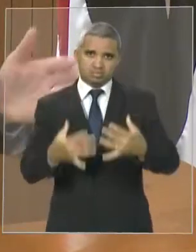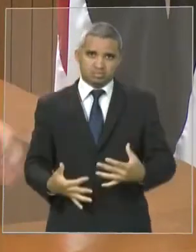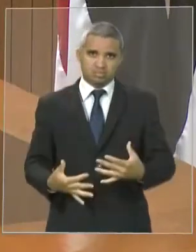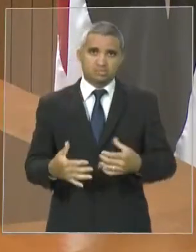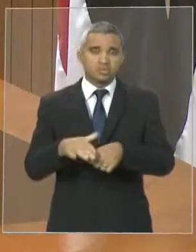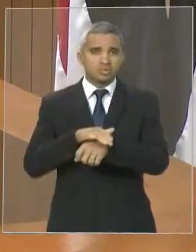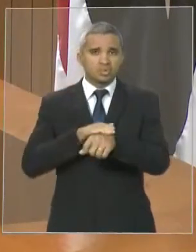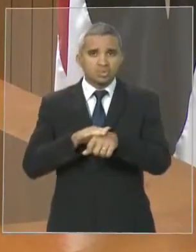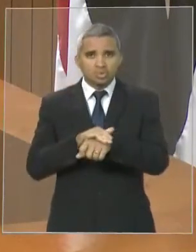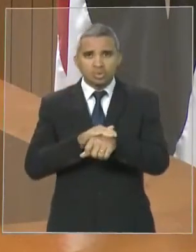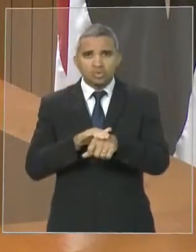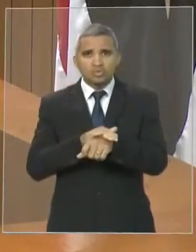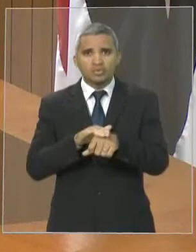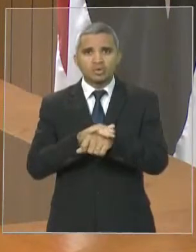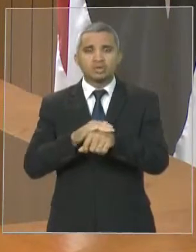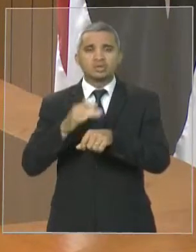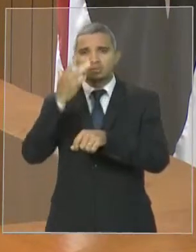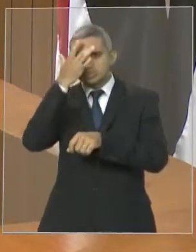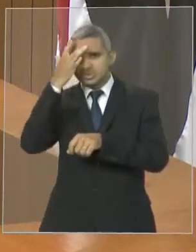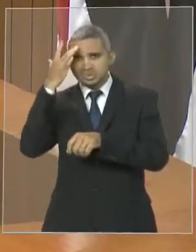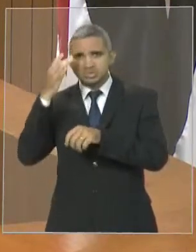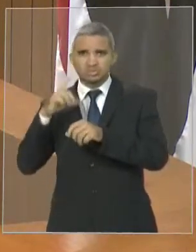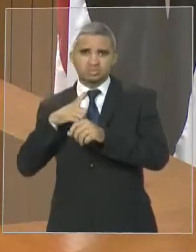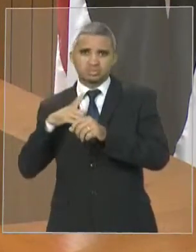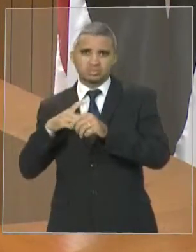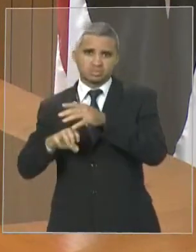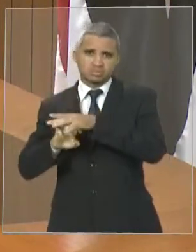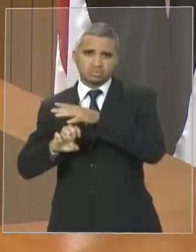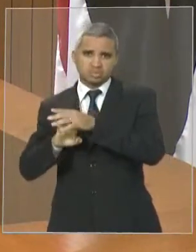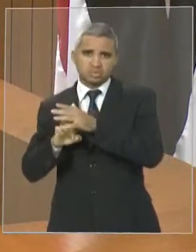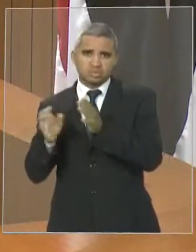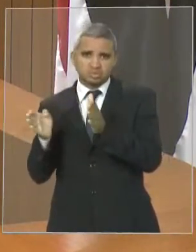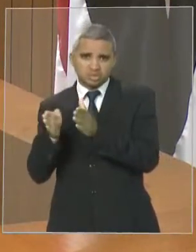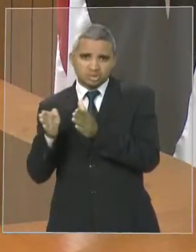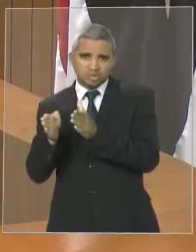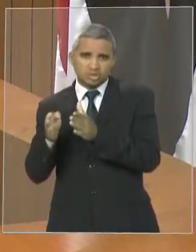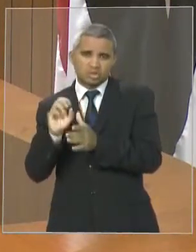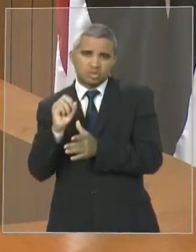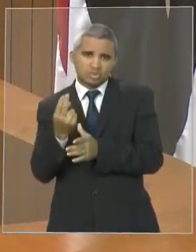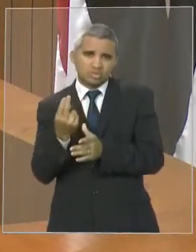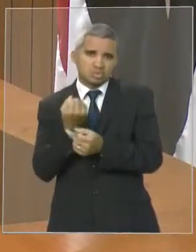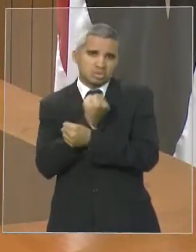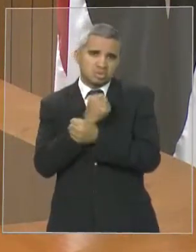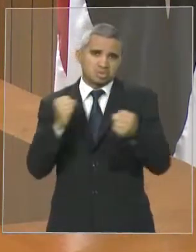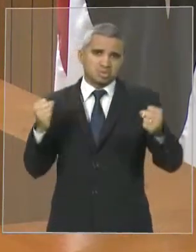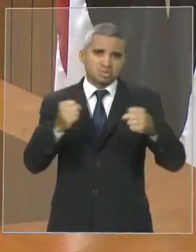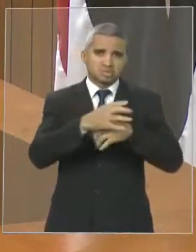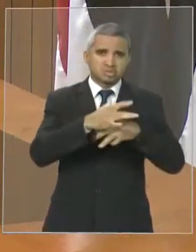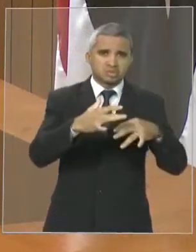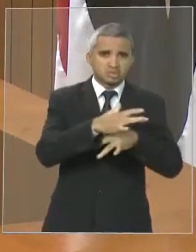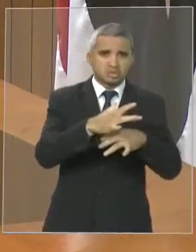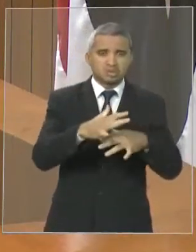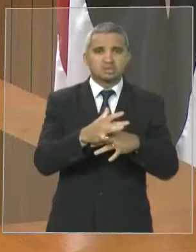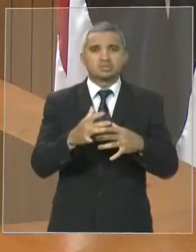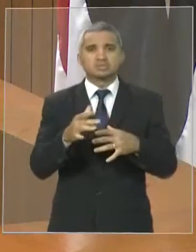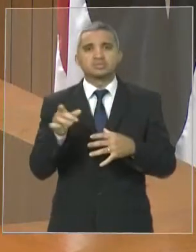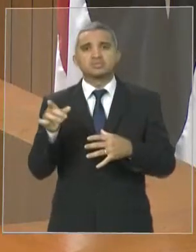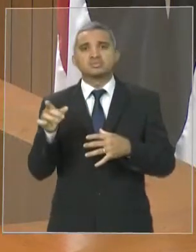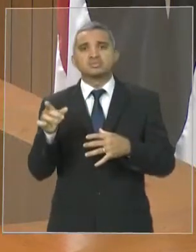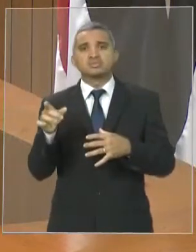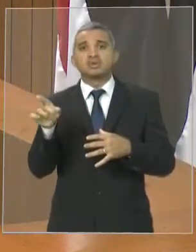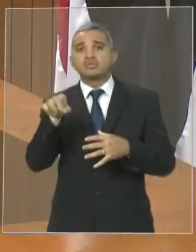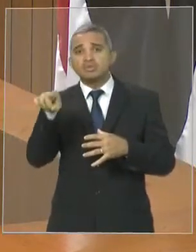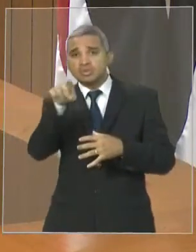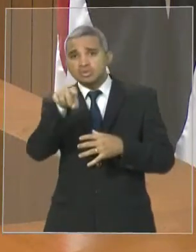qualquer comerciante, das maiores, as médias ou as pequenas cidades. Ouçam o que eles vão dizer para vocês